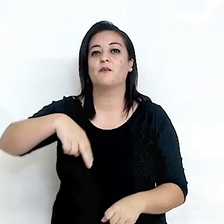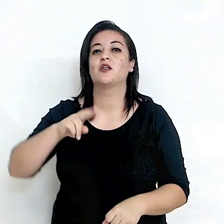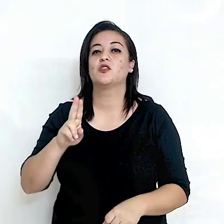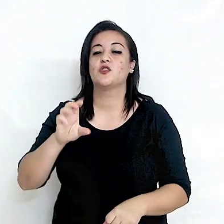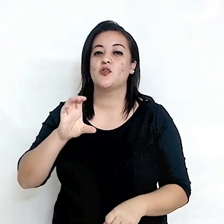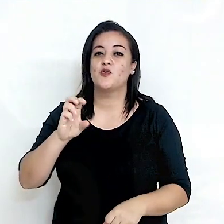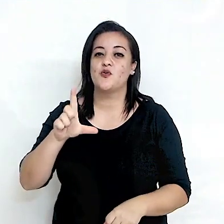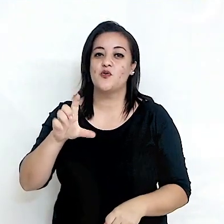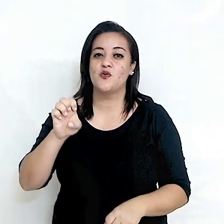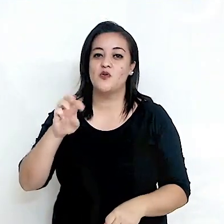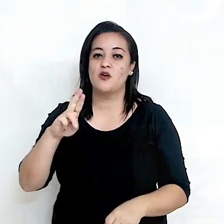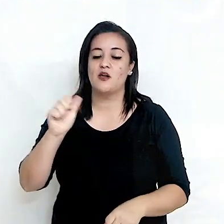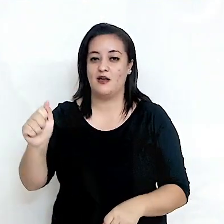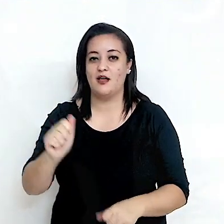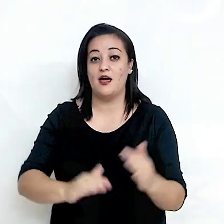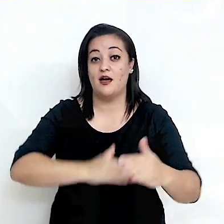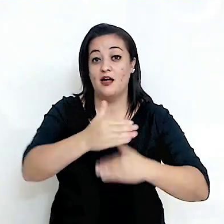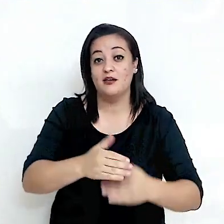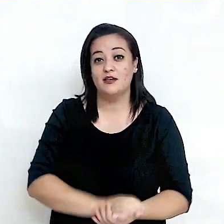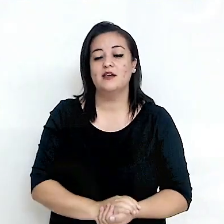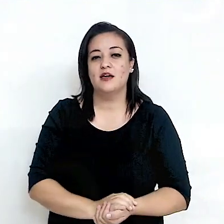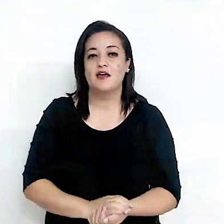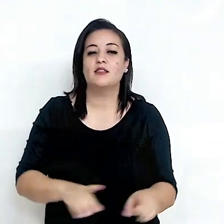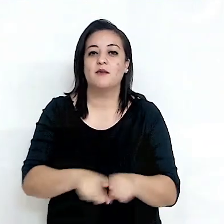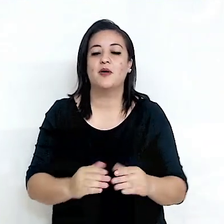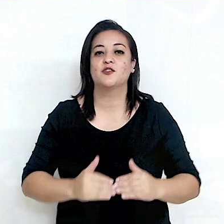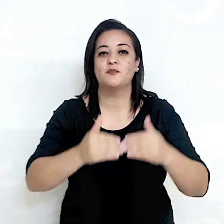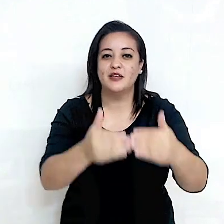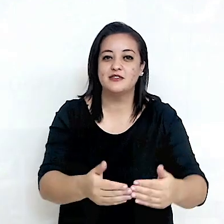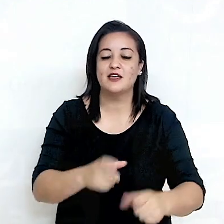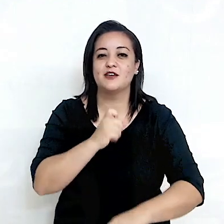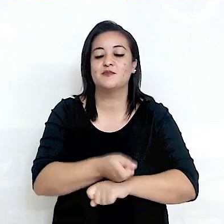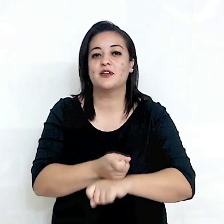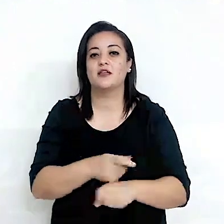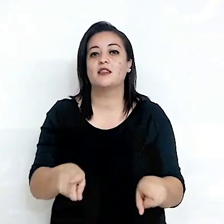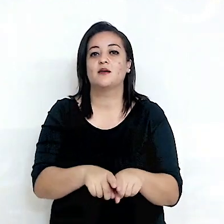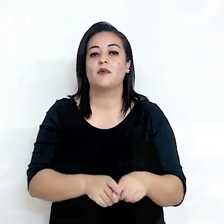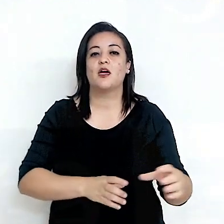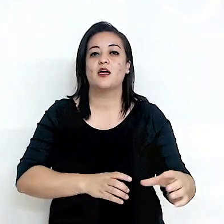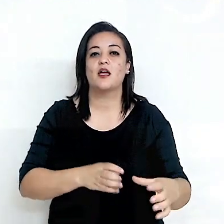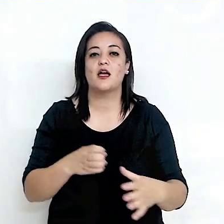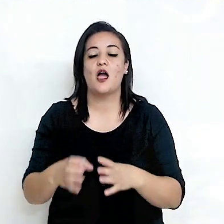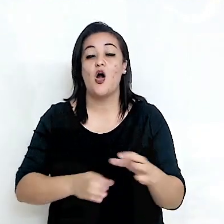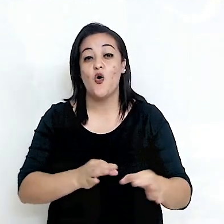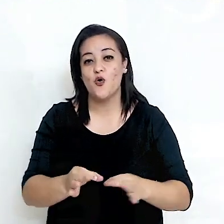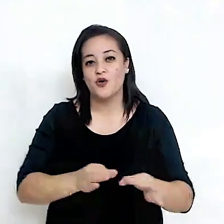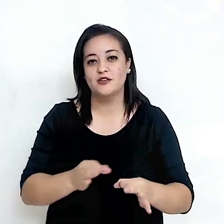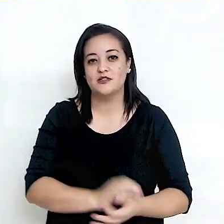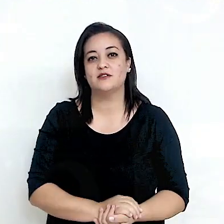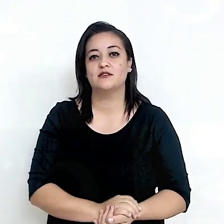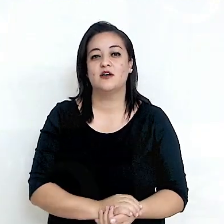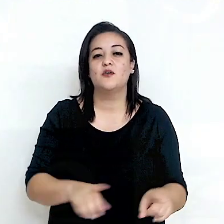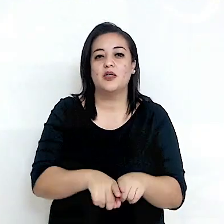brasileiro além da Marinha do Brasil no estado das minas e energia a comissão Nacional de Energia Nuclear no âmbito